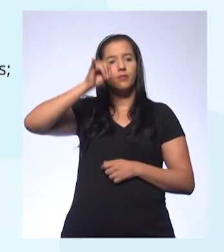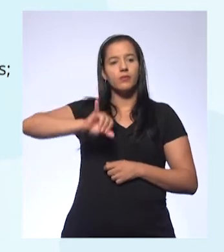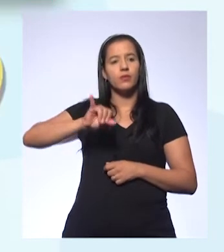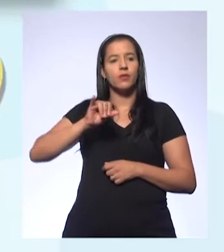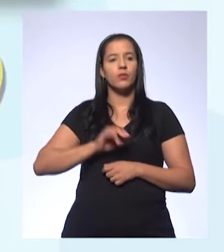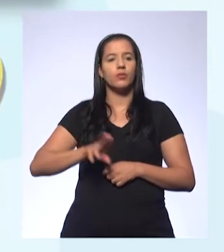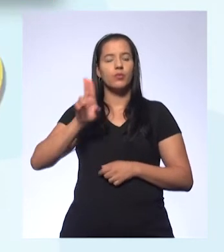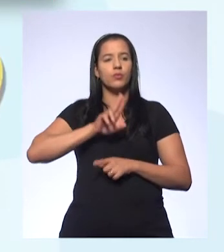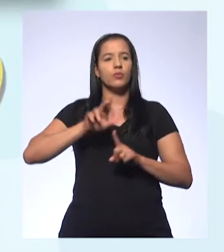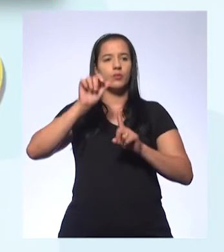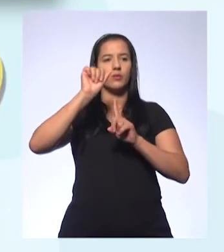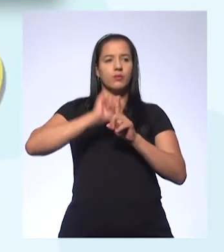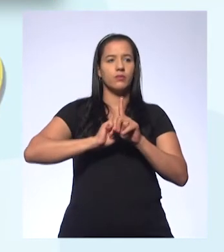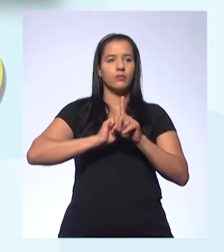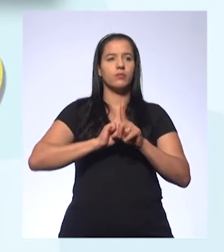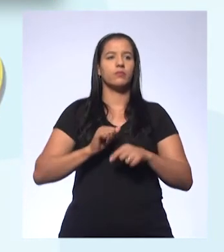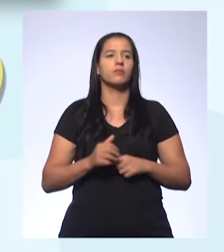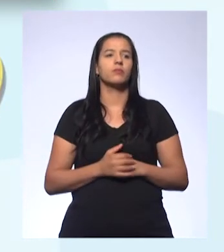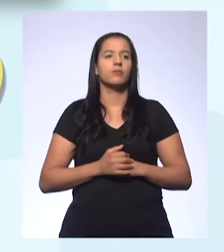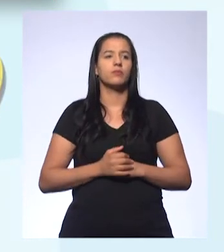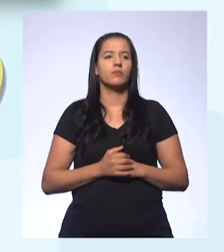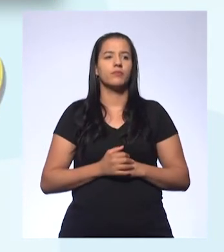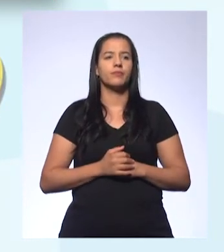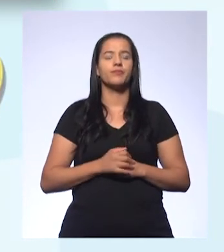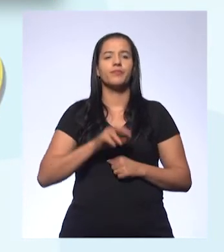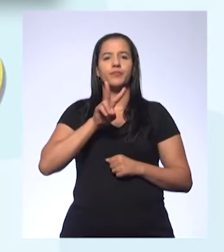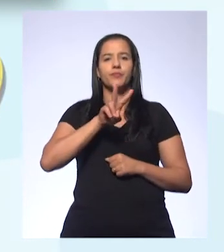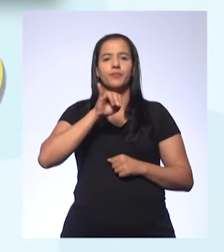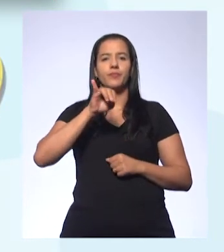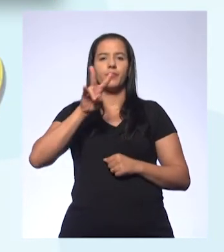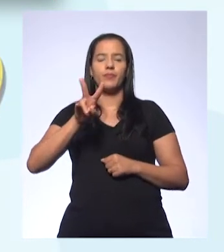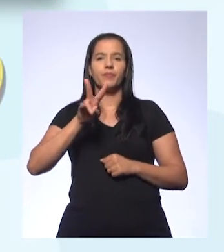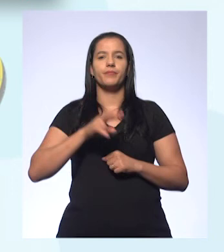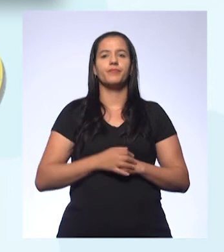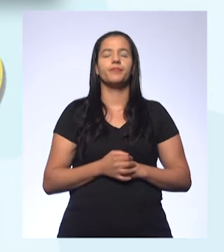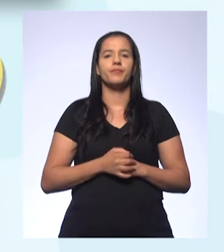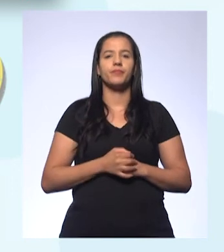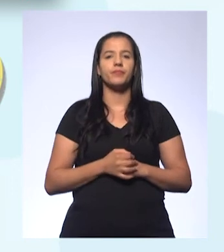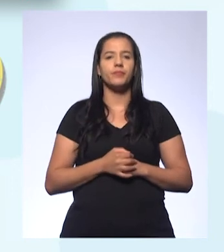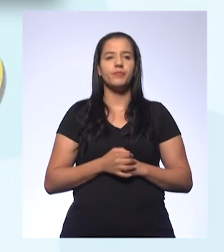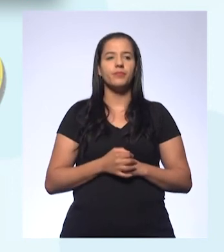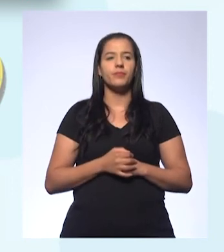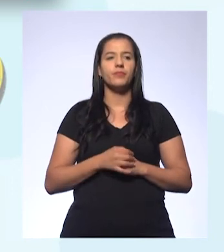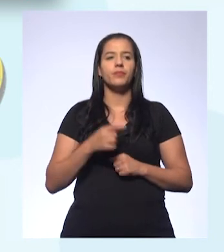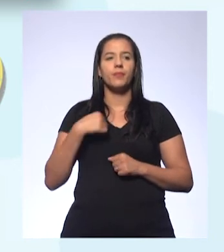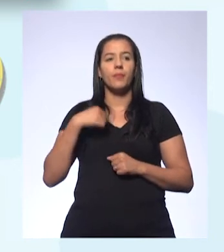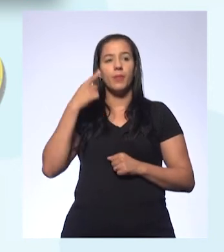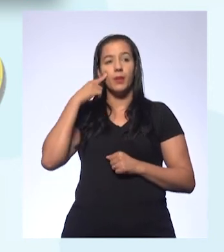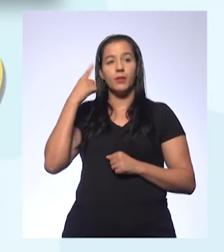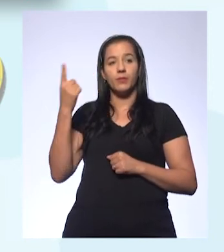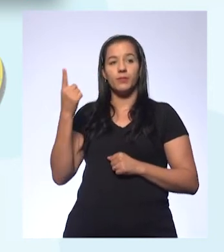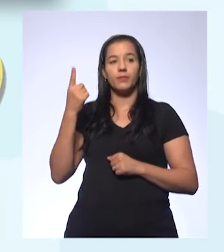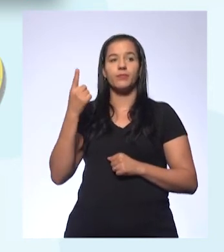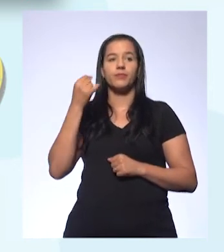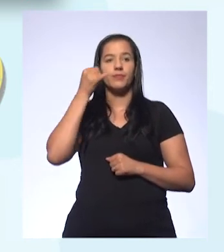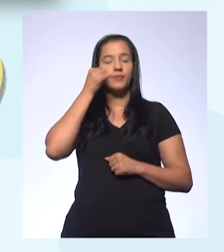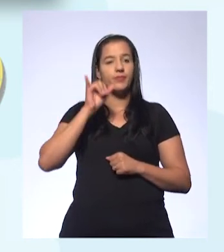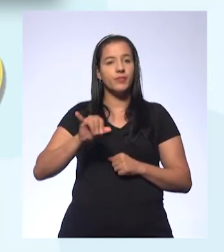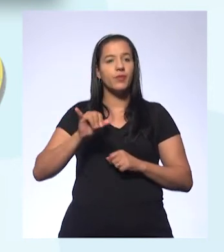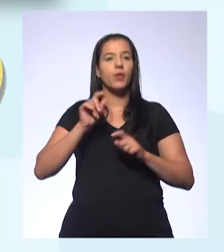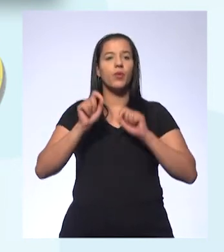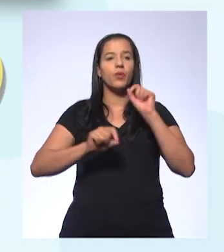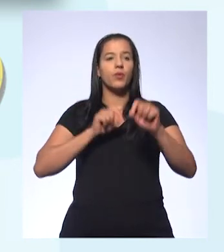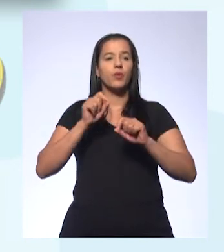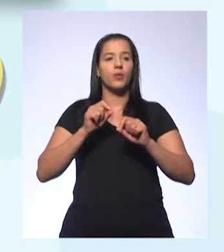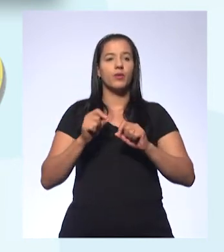o preservativo. Bom, HIV. HIV é o vírus causador da AIDS. Ter o HIV